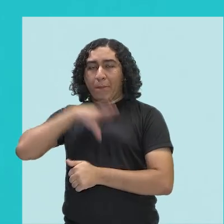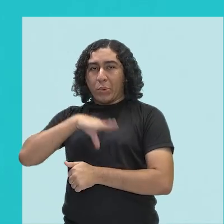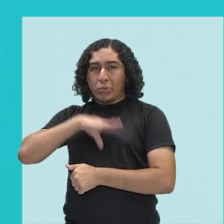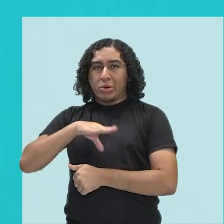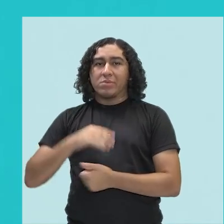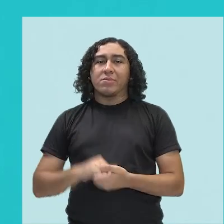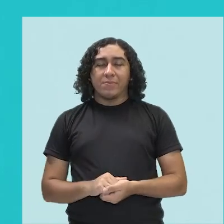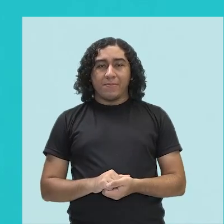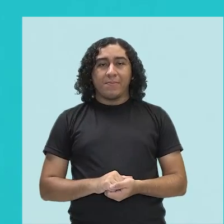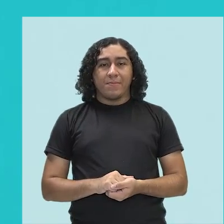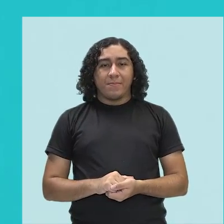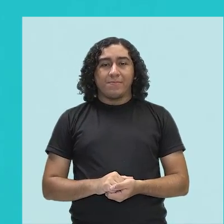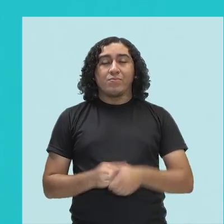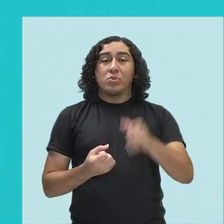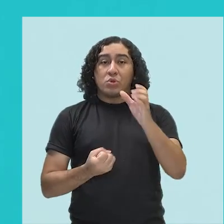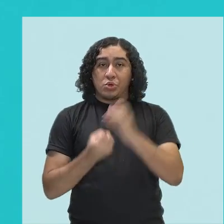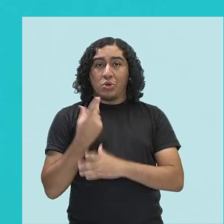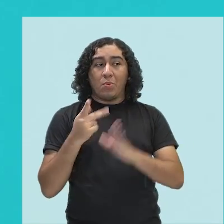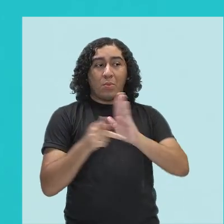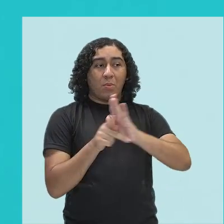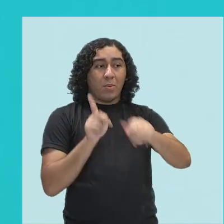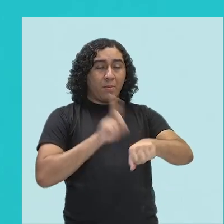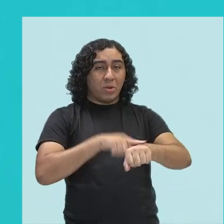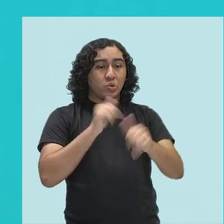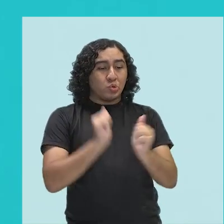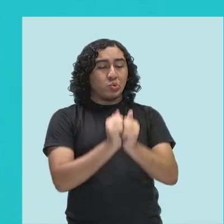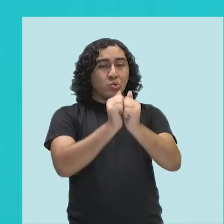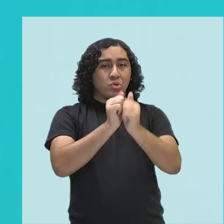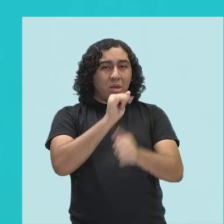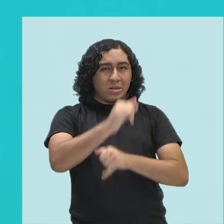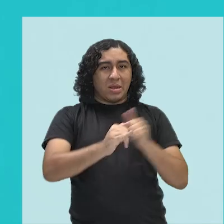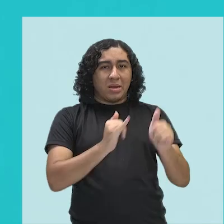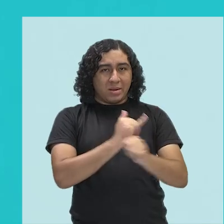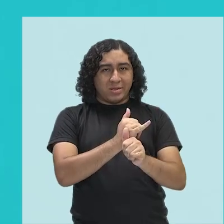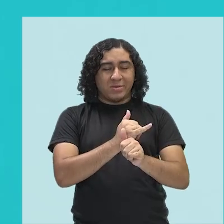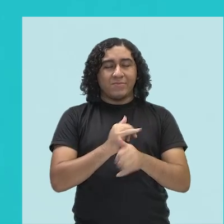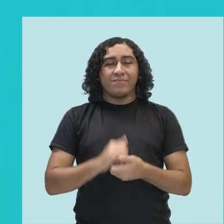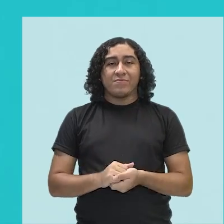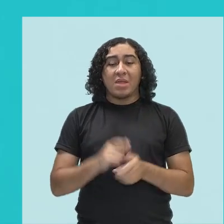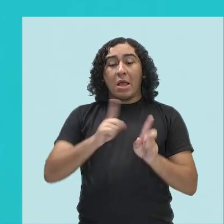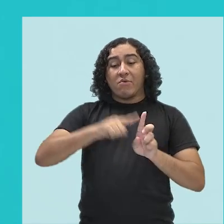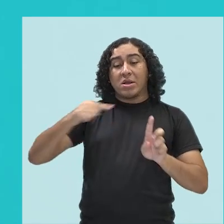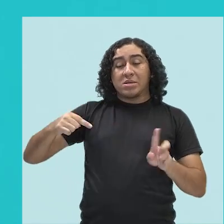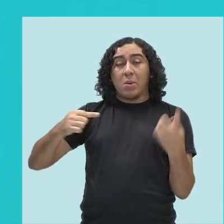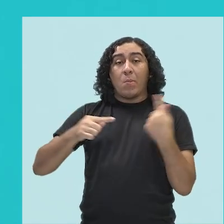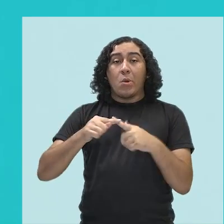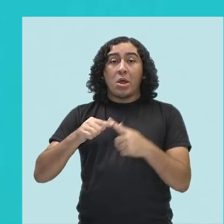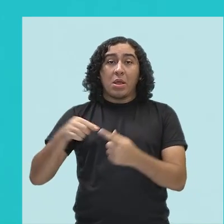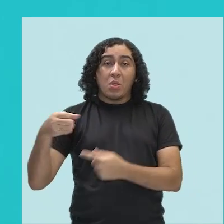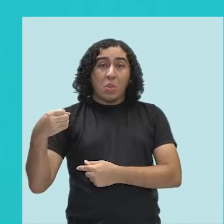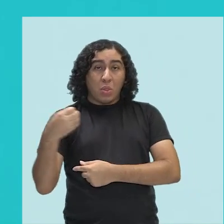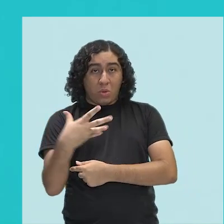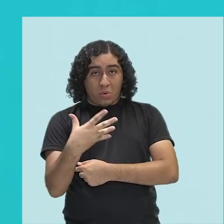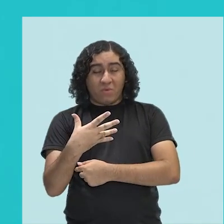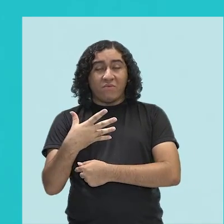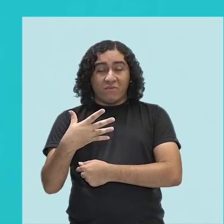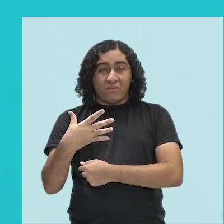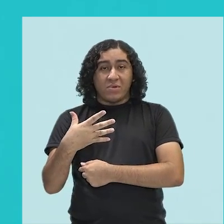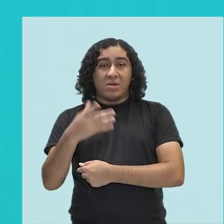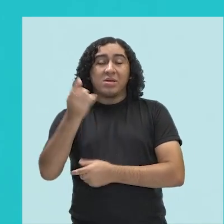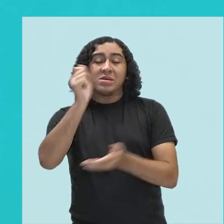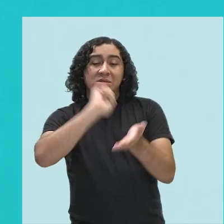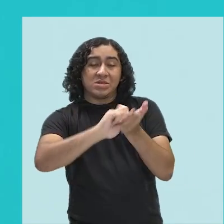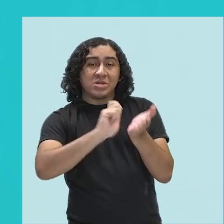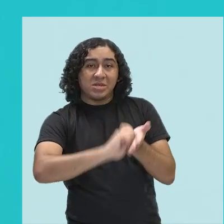termos nasceram aí no uso da internet e vimos que é uma variação porque são novos modos de